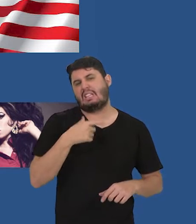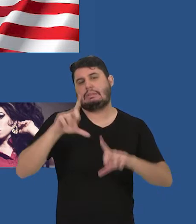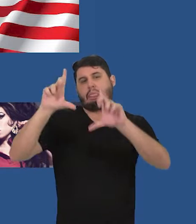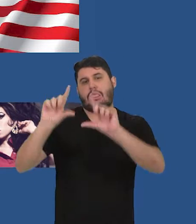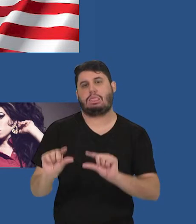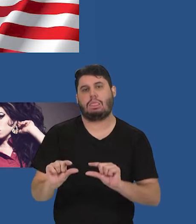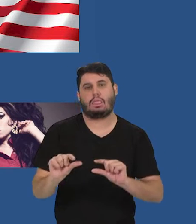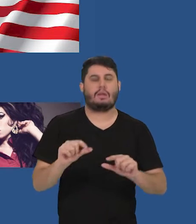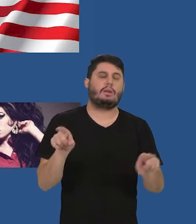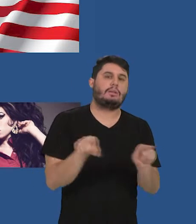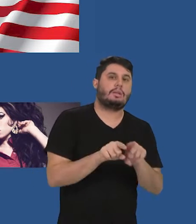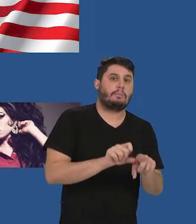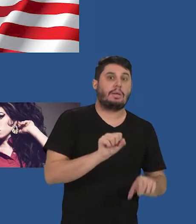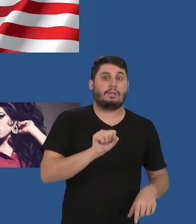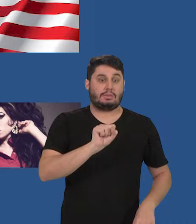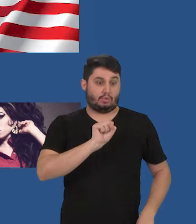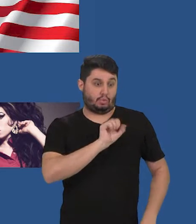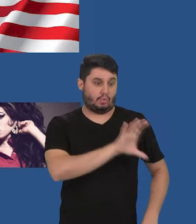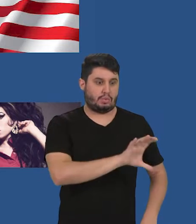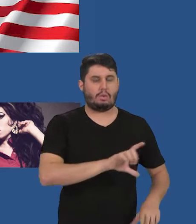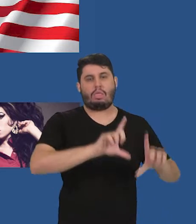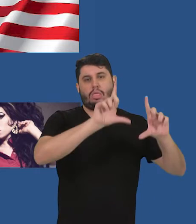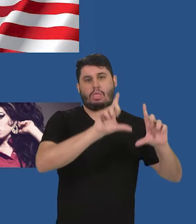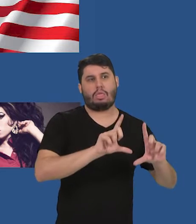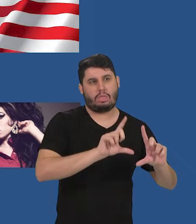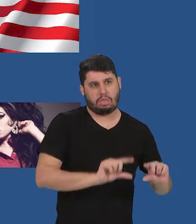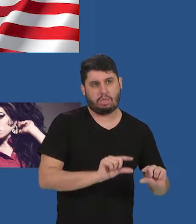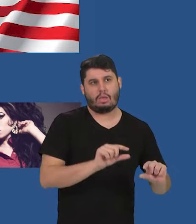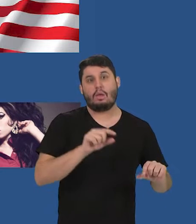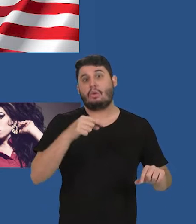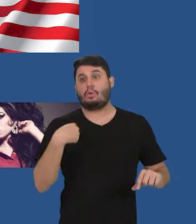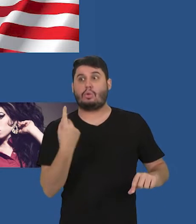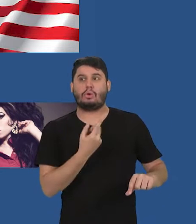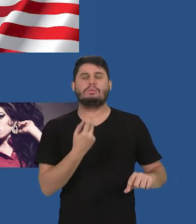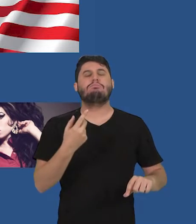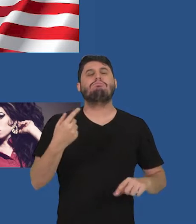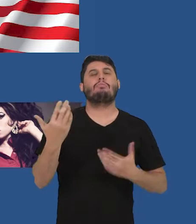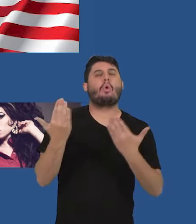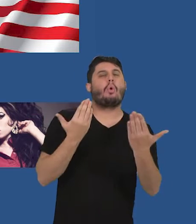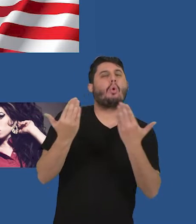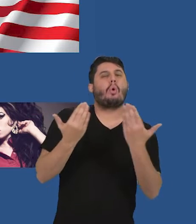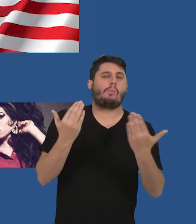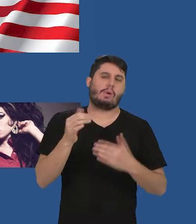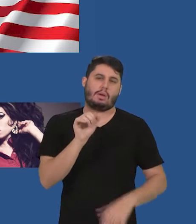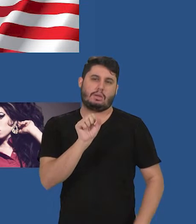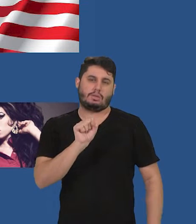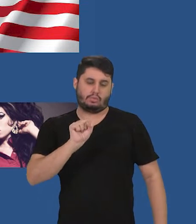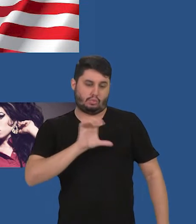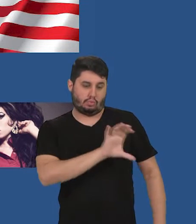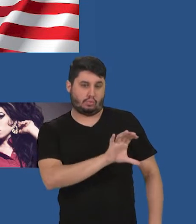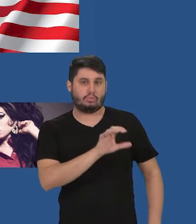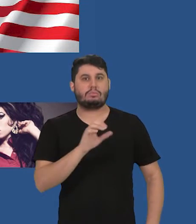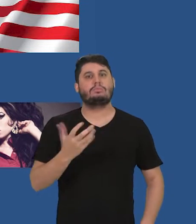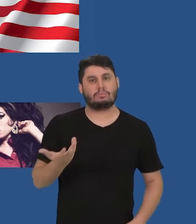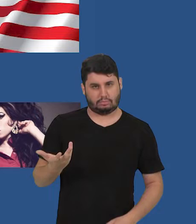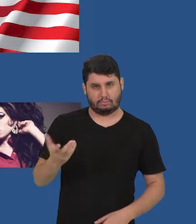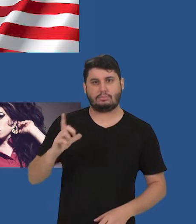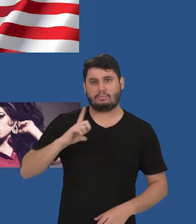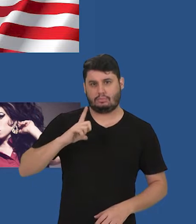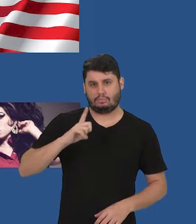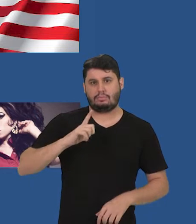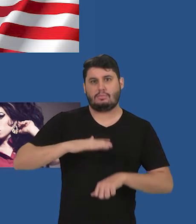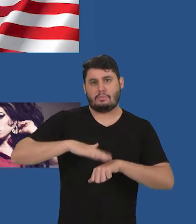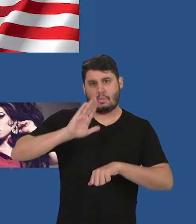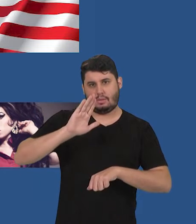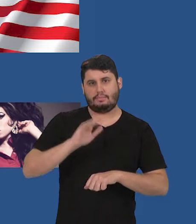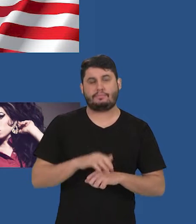mas também perde, e a gente de língua inglesa só consegue empatar com o espanhol na região sudeste, né, em opção de escolha. Isso é um fenômeno nacional,